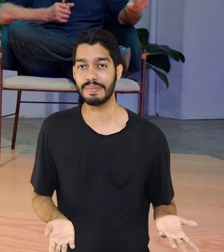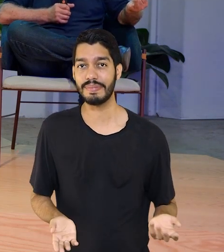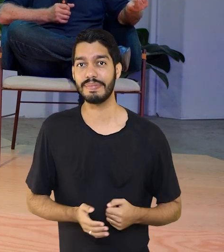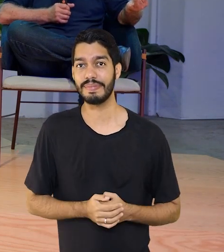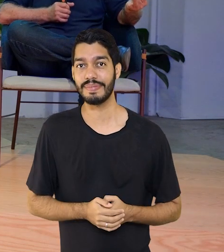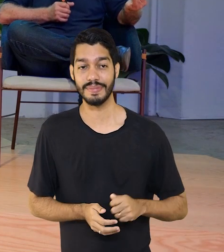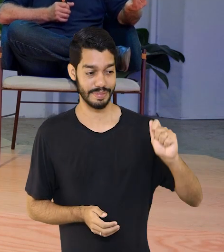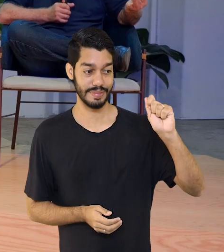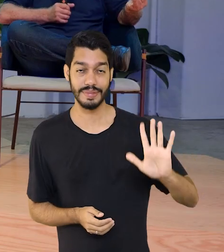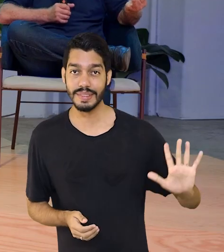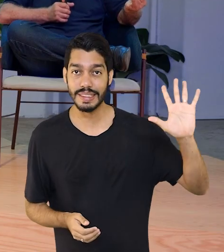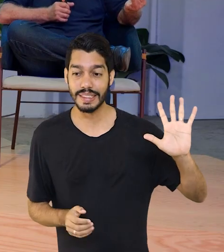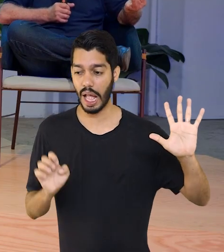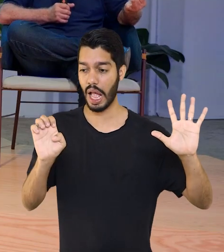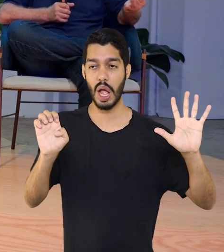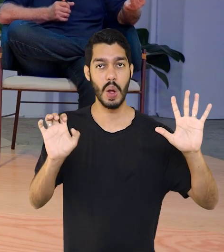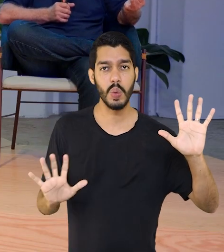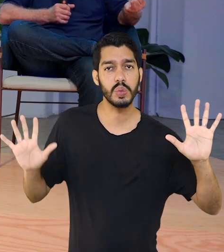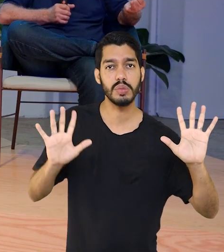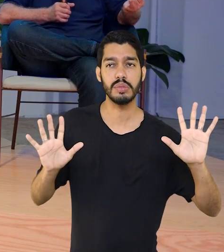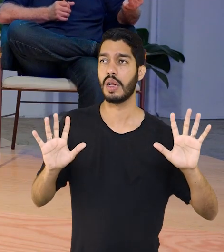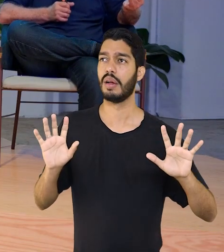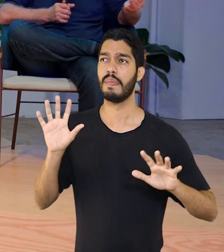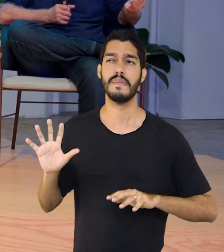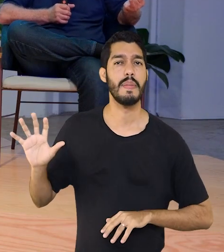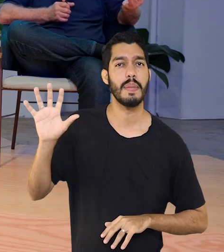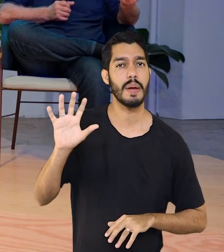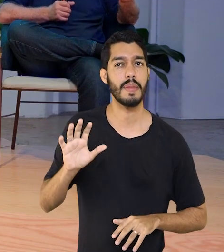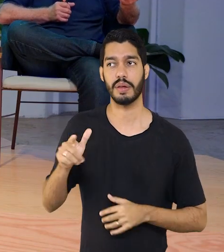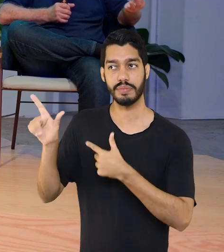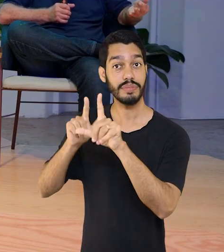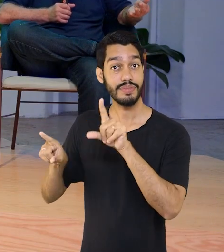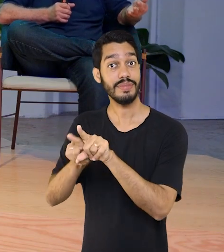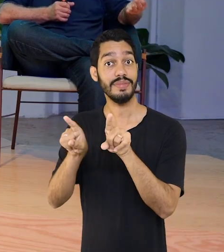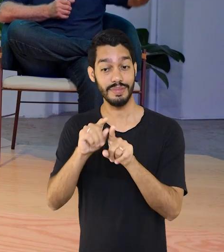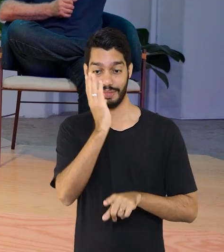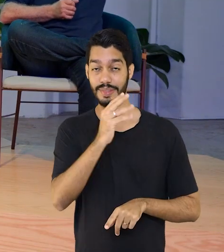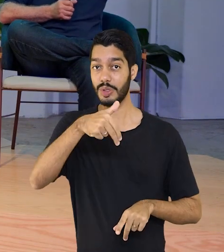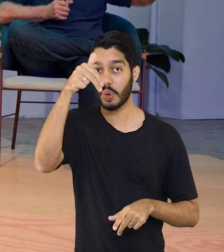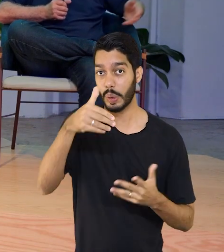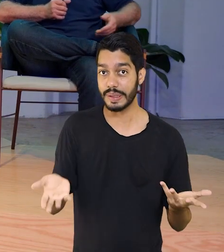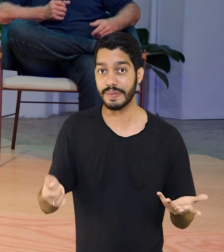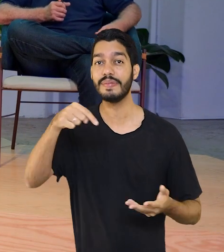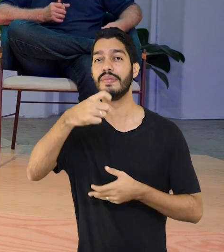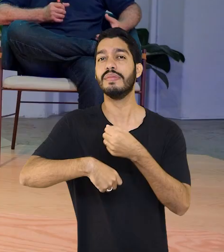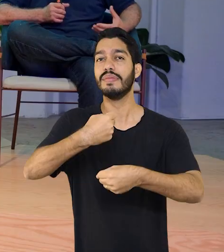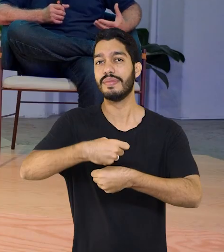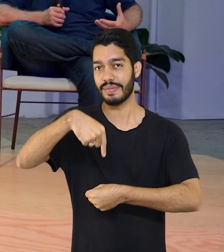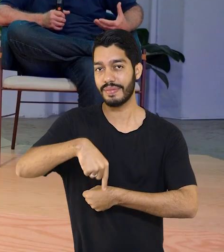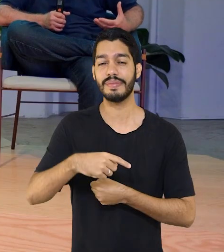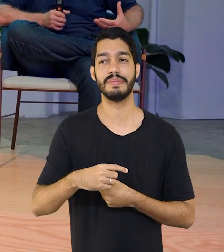Na Ásia, na Europa, Portugal, outras partes da Europa, da América do Norte, no Brasil. Este ano, no